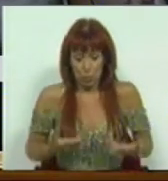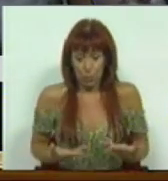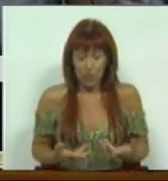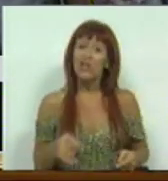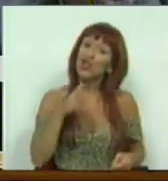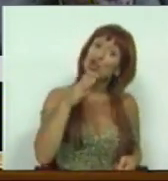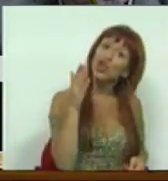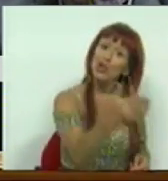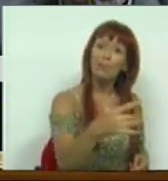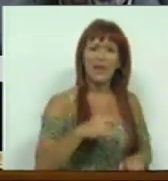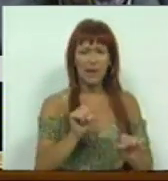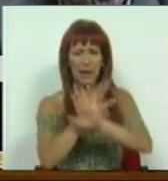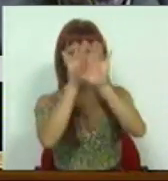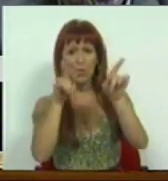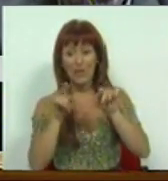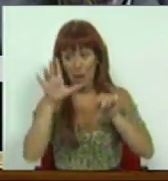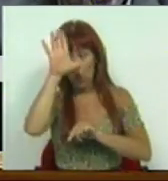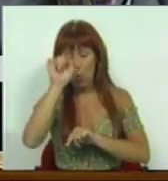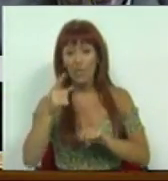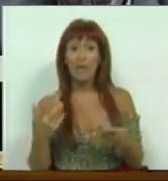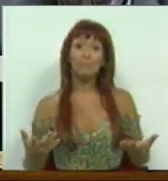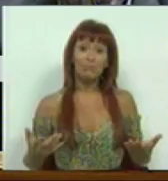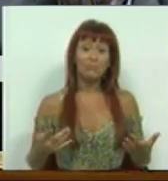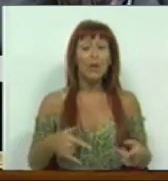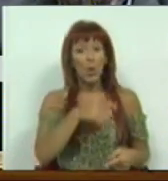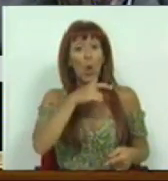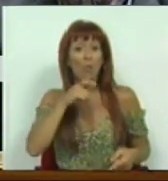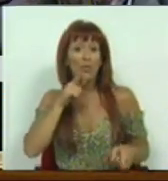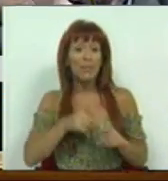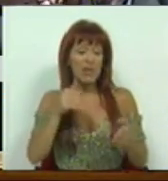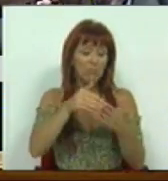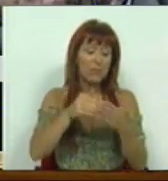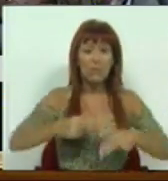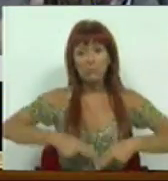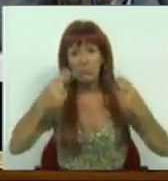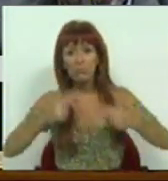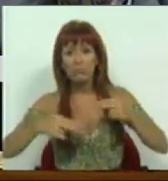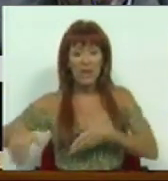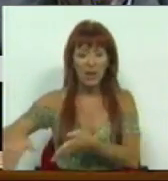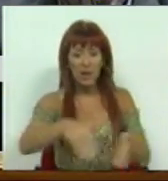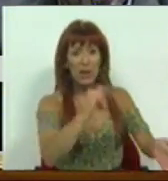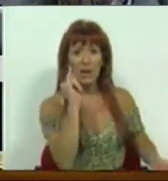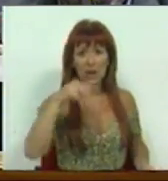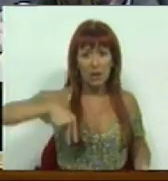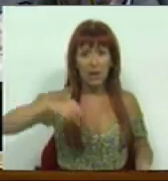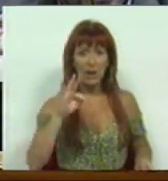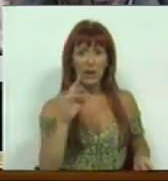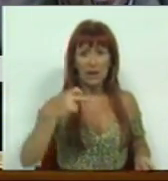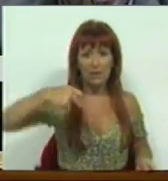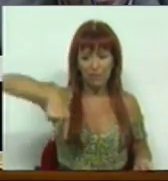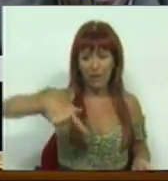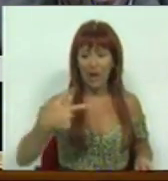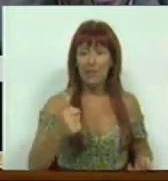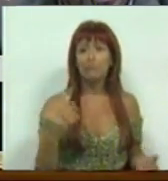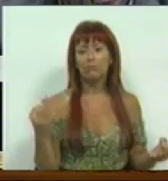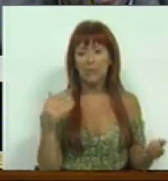presente, explique com clareza que este Governo está comprometido com a introdução de portagens na Via do Infante e que,